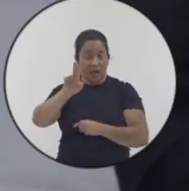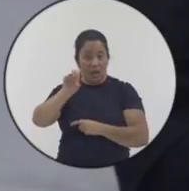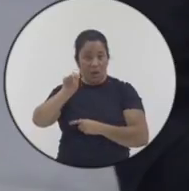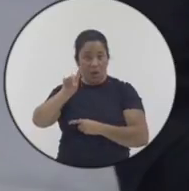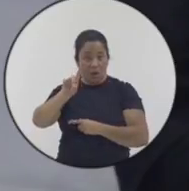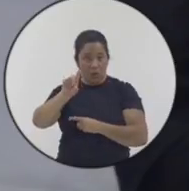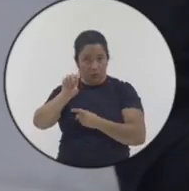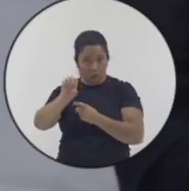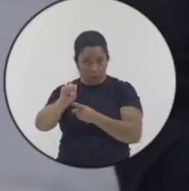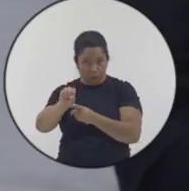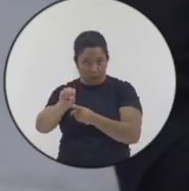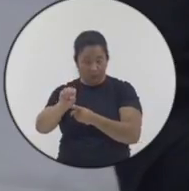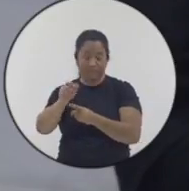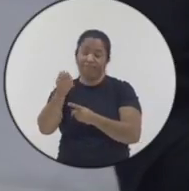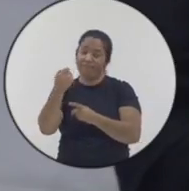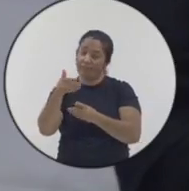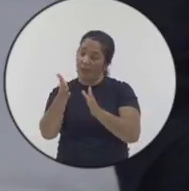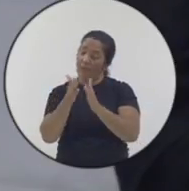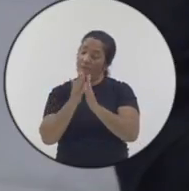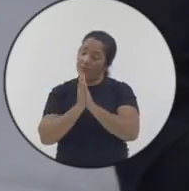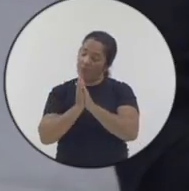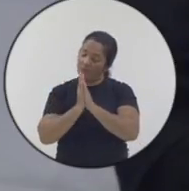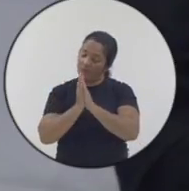que ele seja um laudo, um parecer,